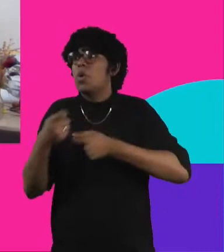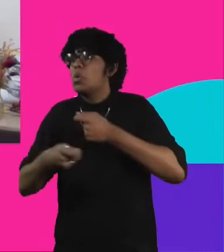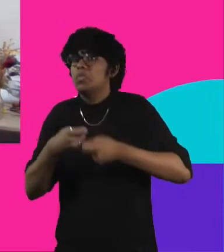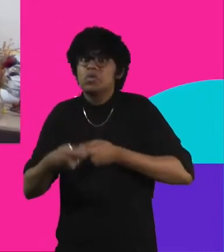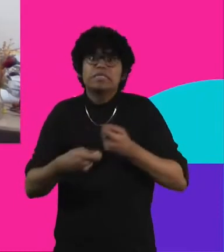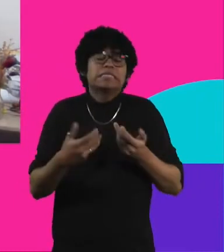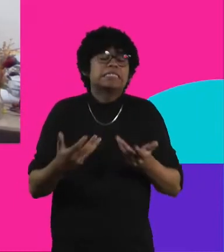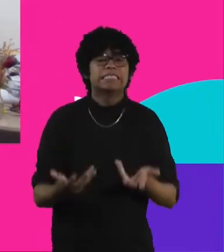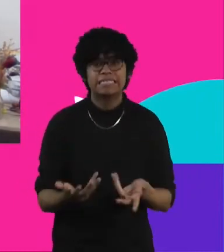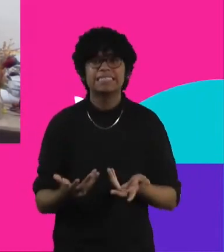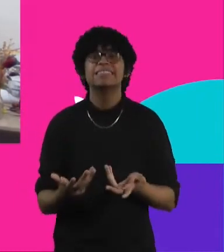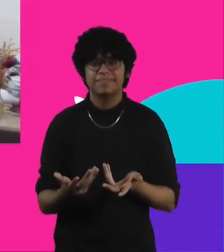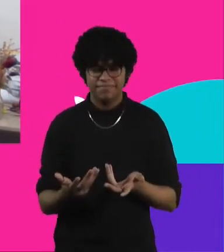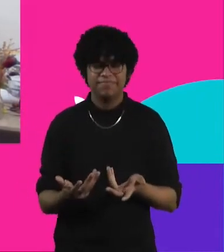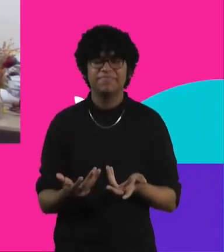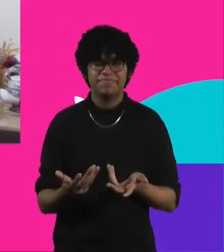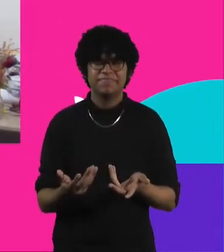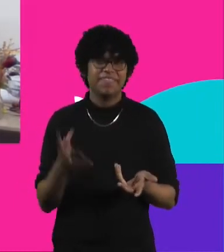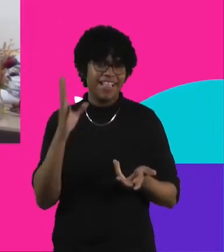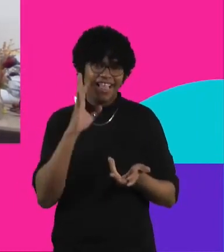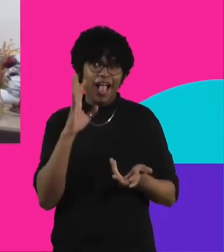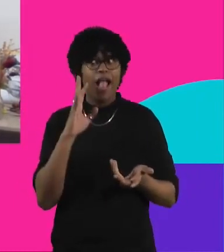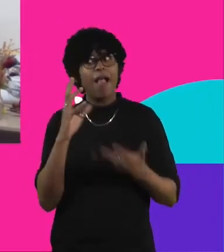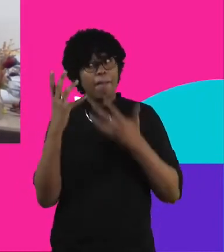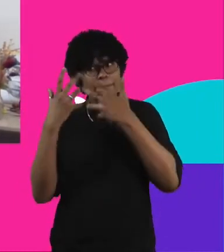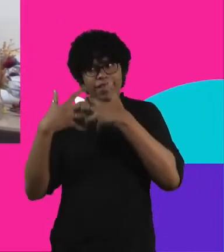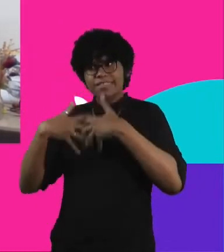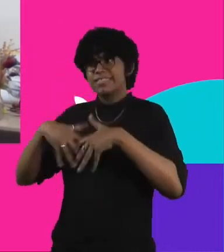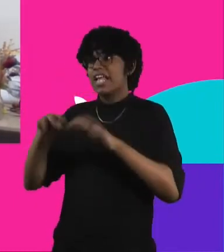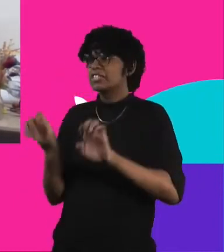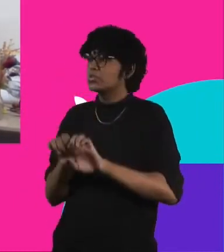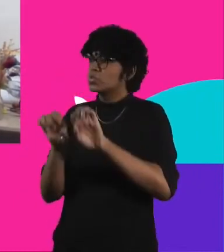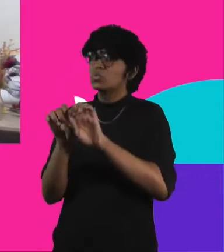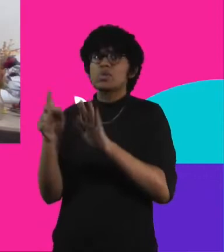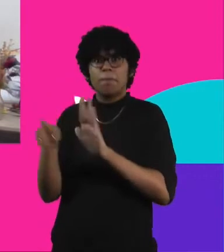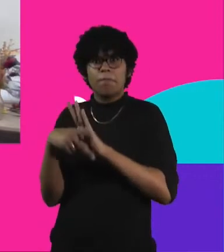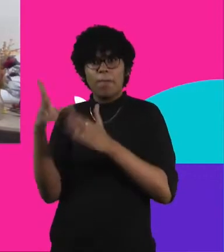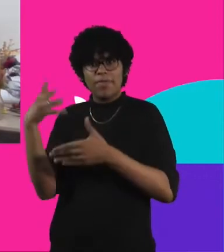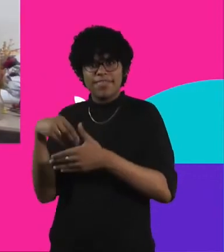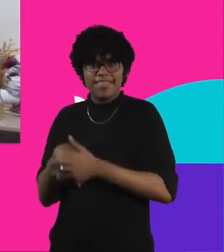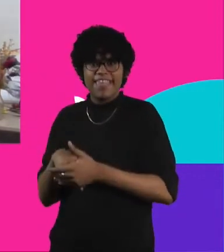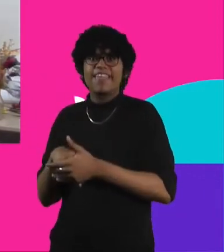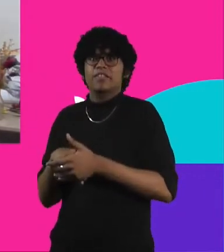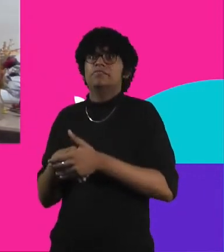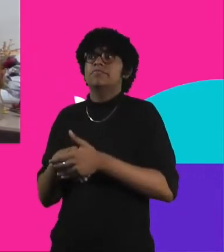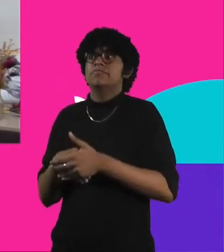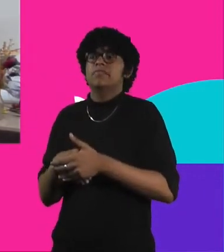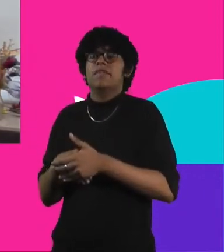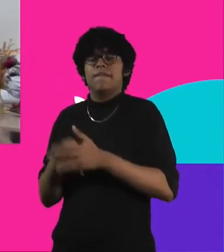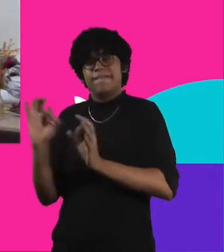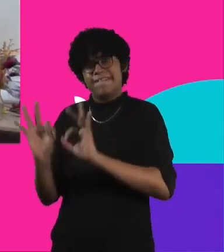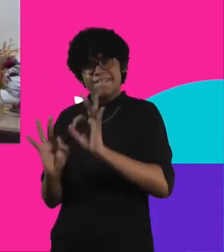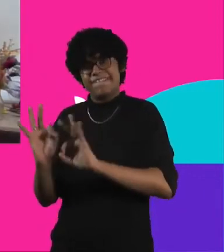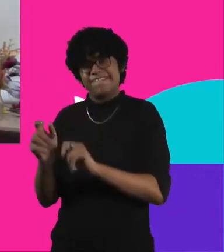legal ver como eles estão pensando numa estrutura interna, enfim, dessa questão de coleta de dados, estruturar isso, para daí depois,